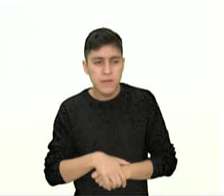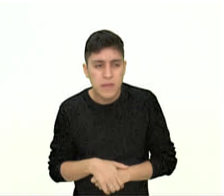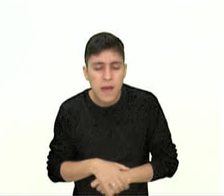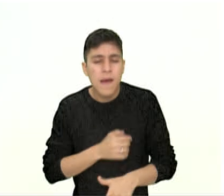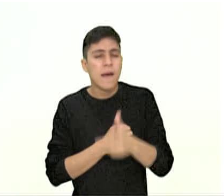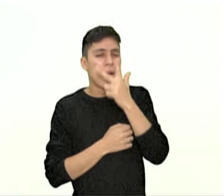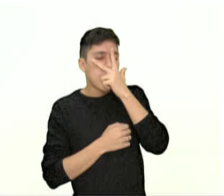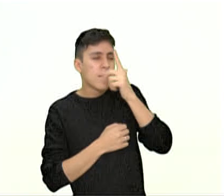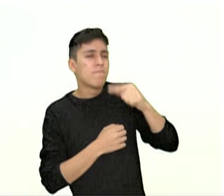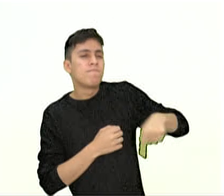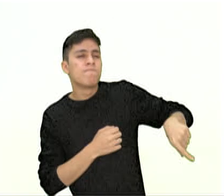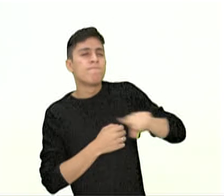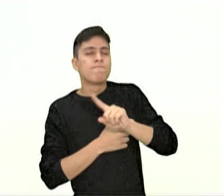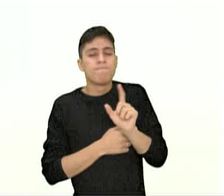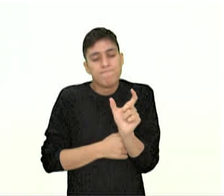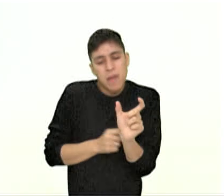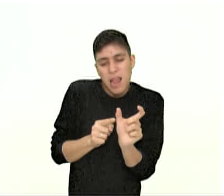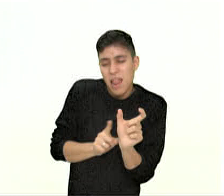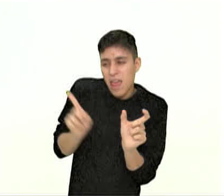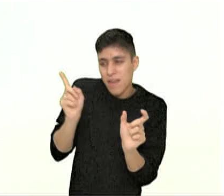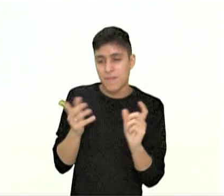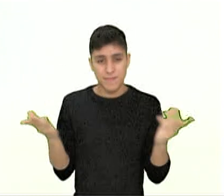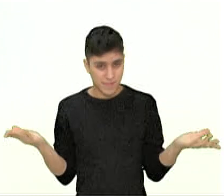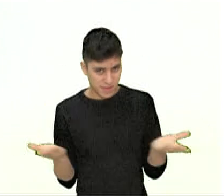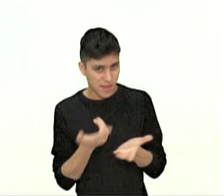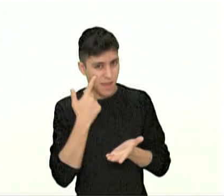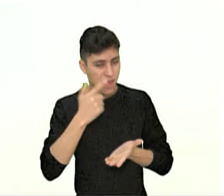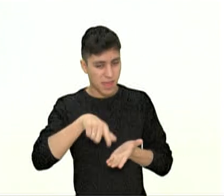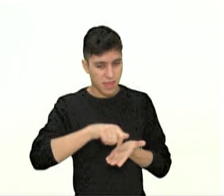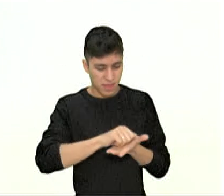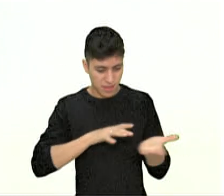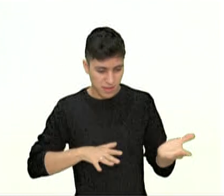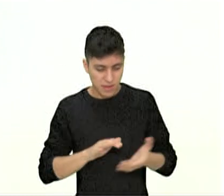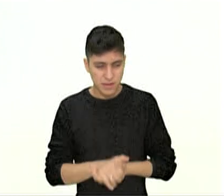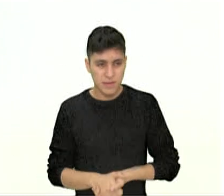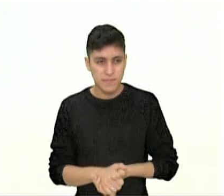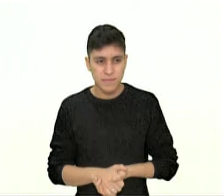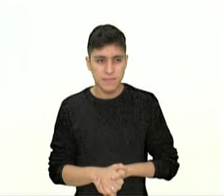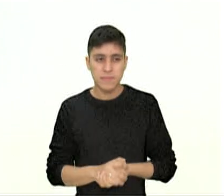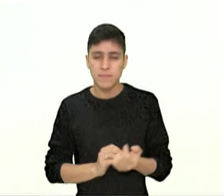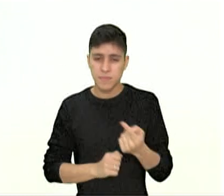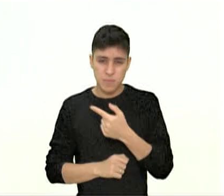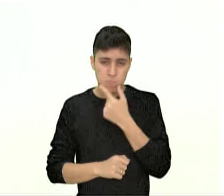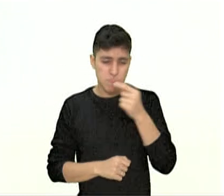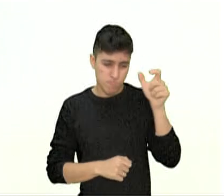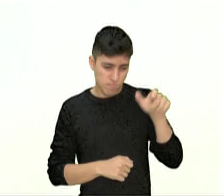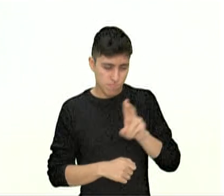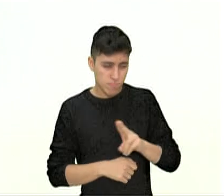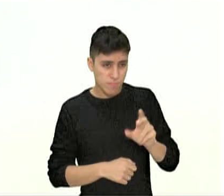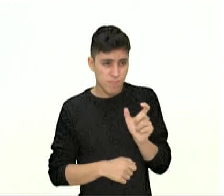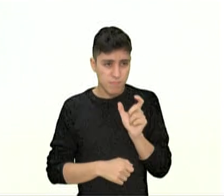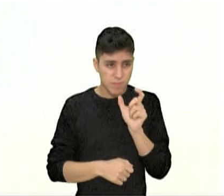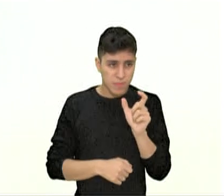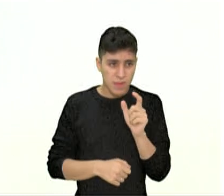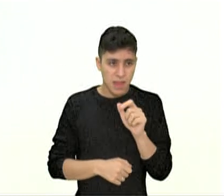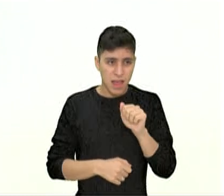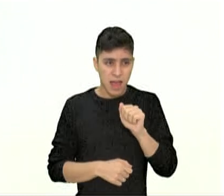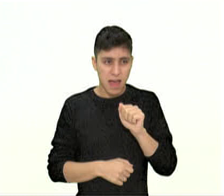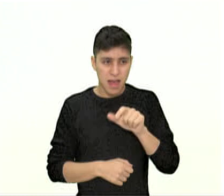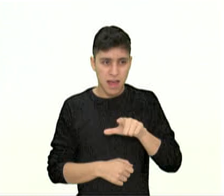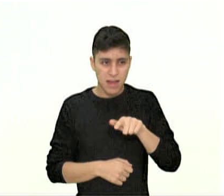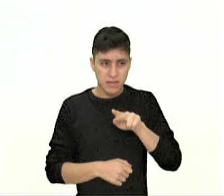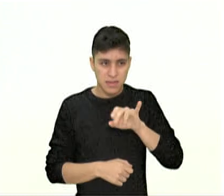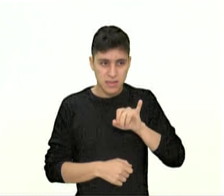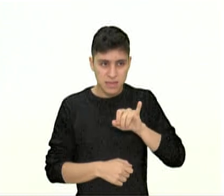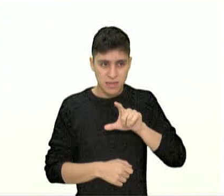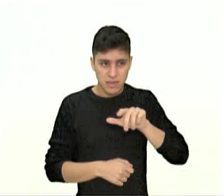alquilamos. Agora vem a atividade. Gaturro utiliza a palavra alquilamos para hablar de la